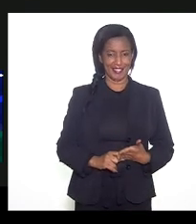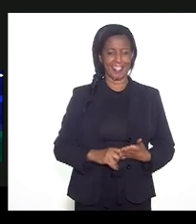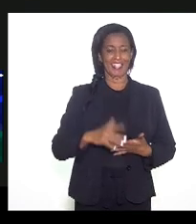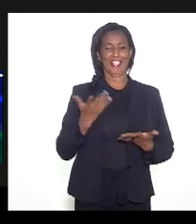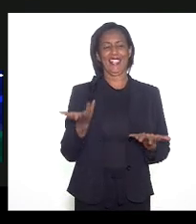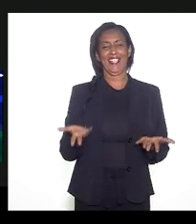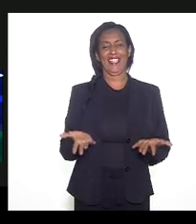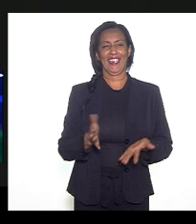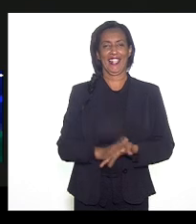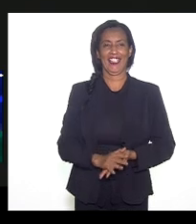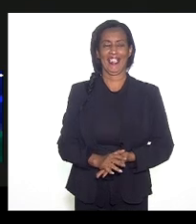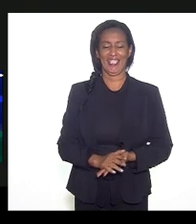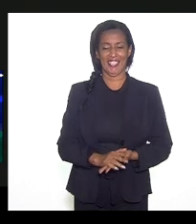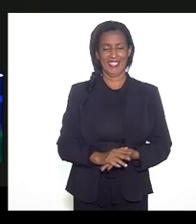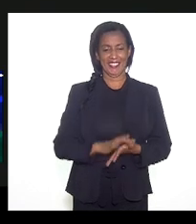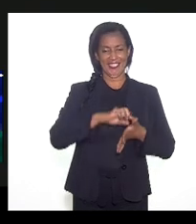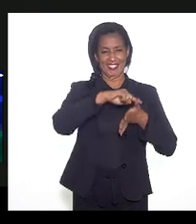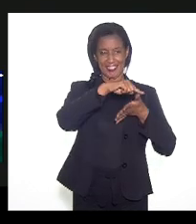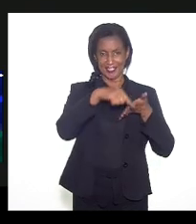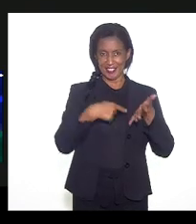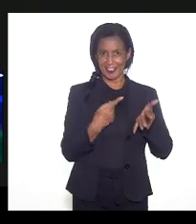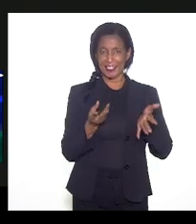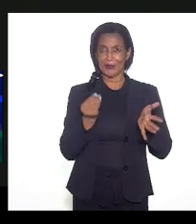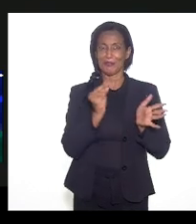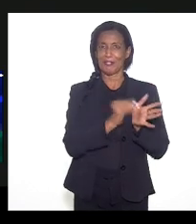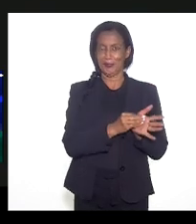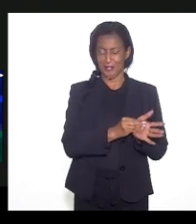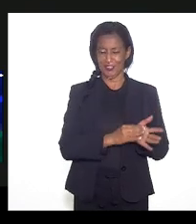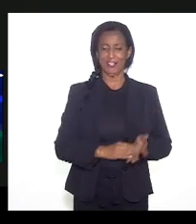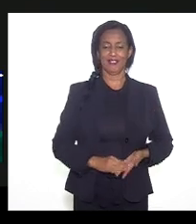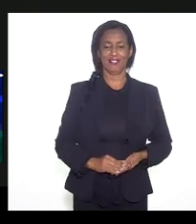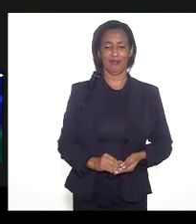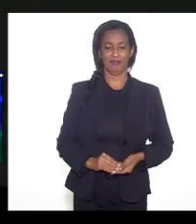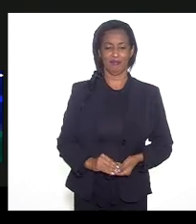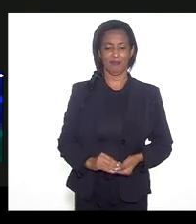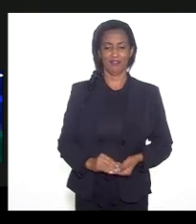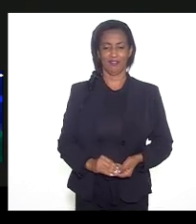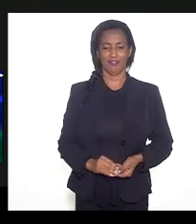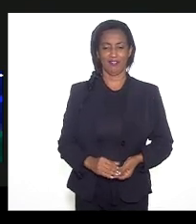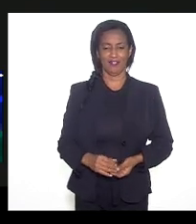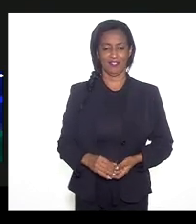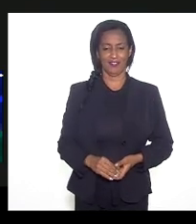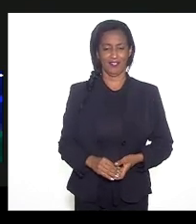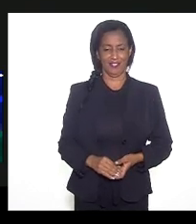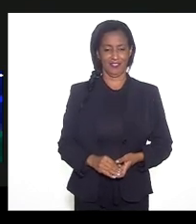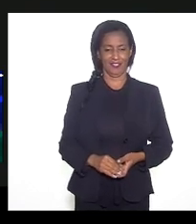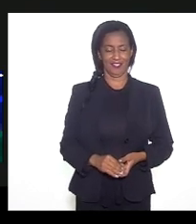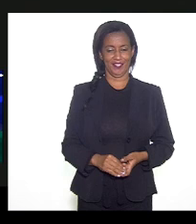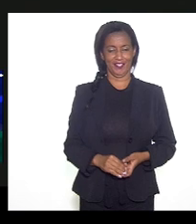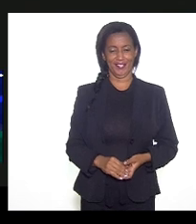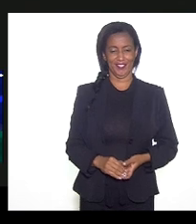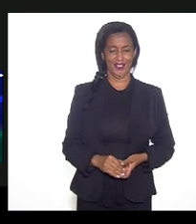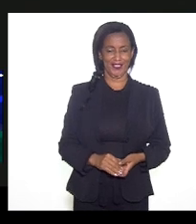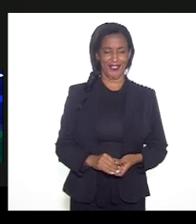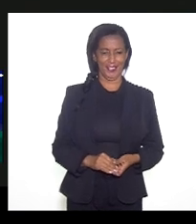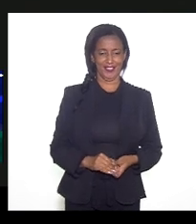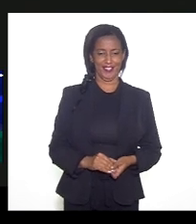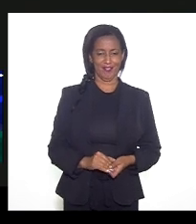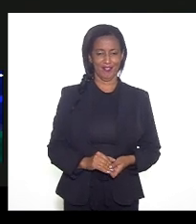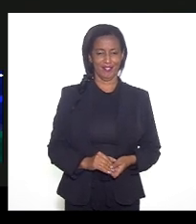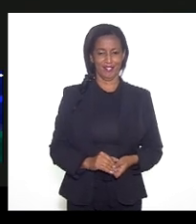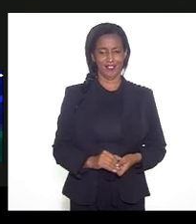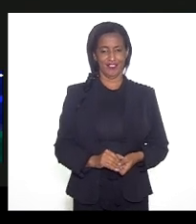Marta Rocha, Tia Ju e Valdeque. Bom, deputado Eliomar, Vossa Excelência é o próximo. Vamos